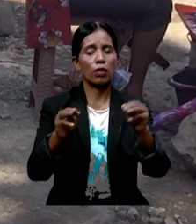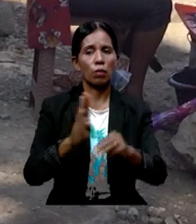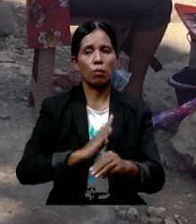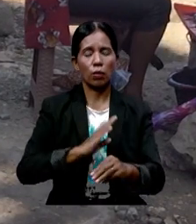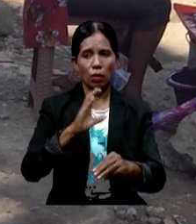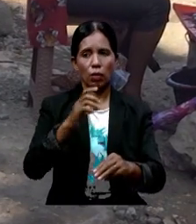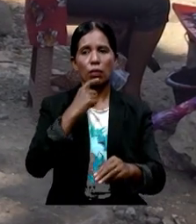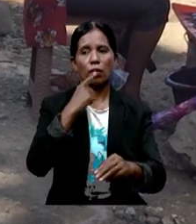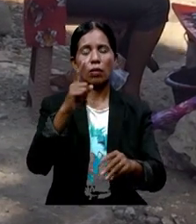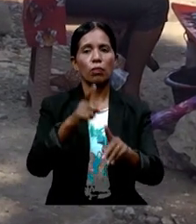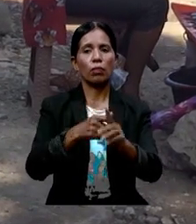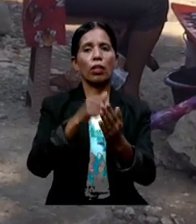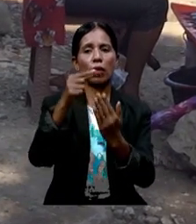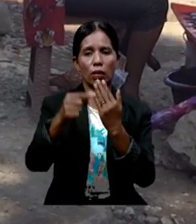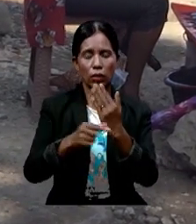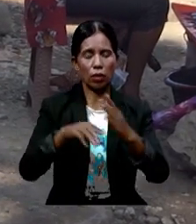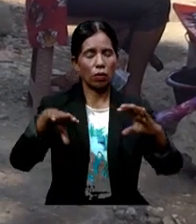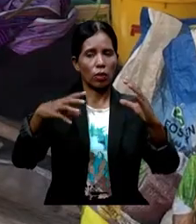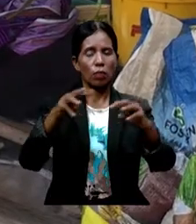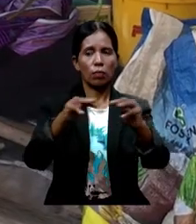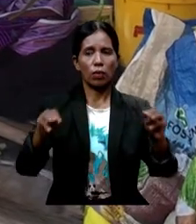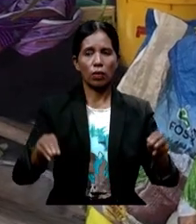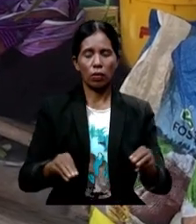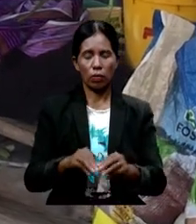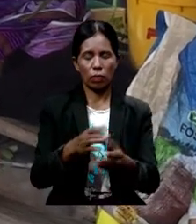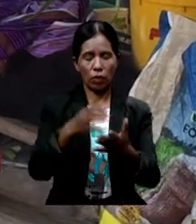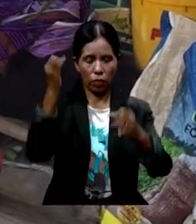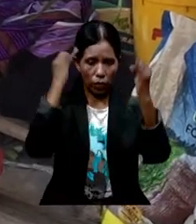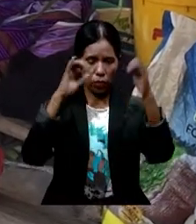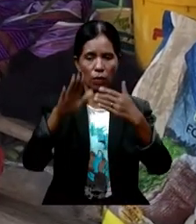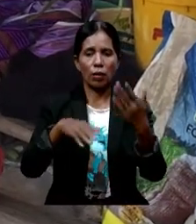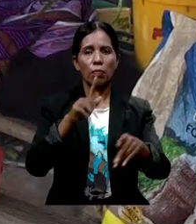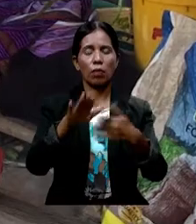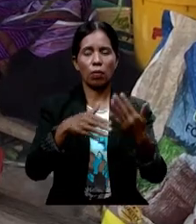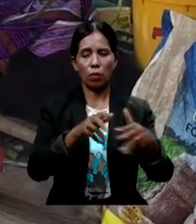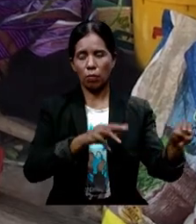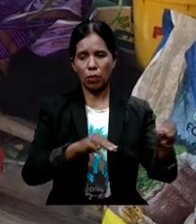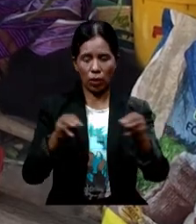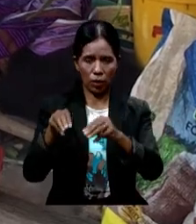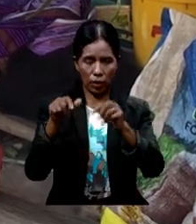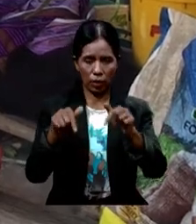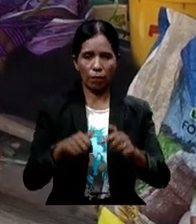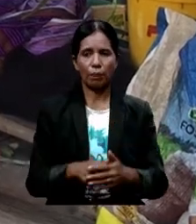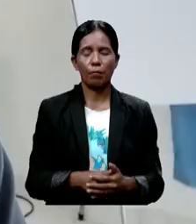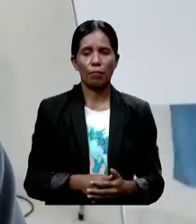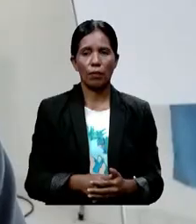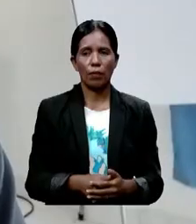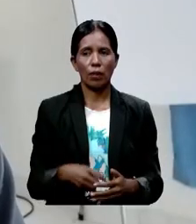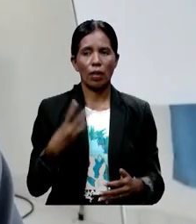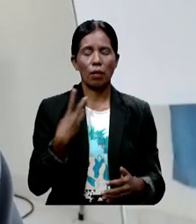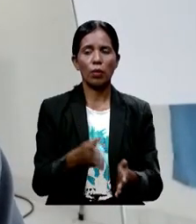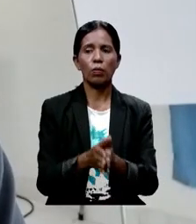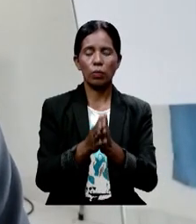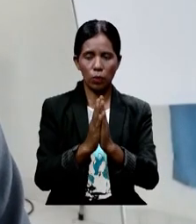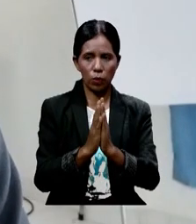Lemos, e a fulano abril, Conselho Municipal, sei halo socialização da comunidade Sira, quando a mudança Idané. O Simões, aspiração, o